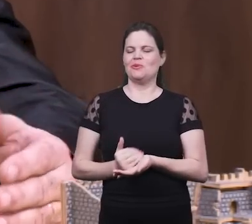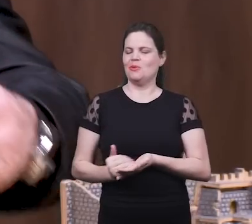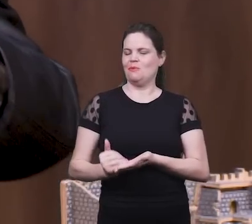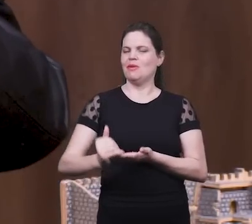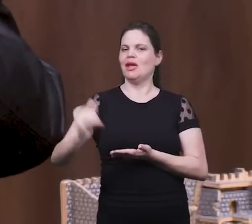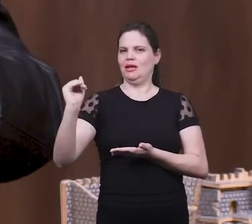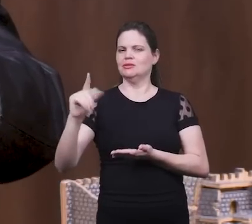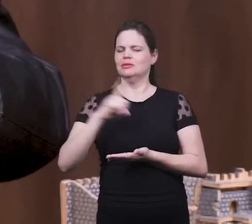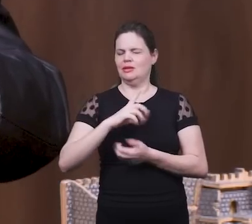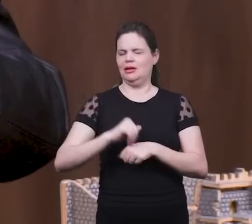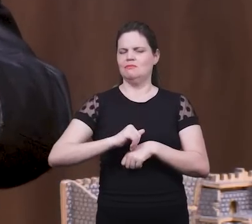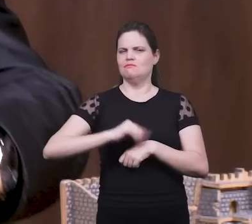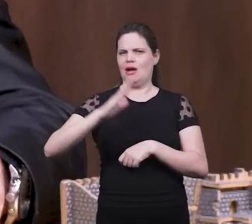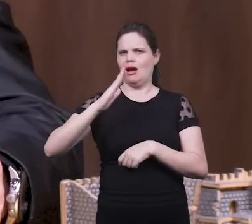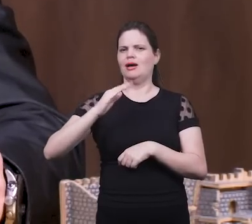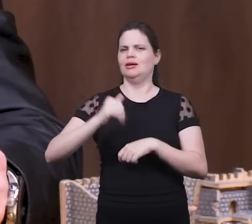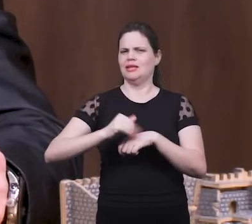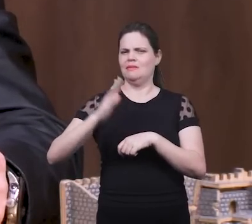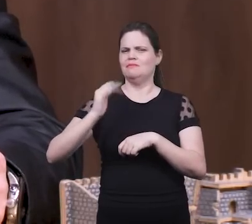programa.